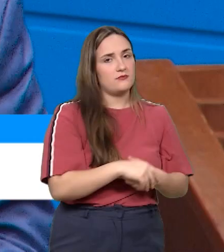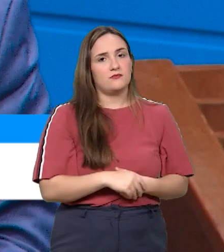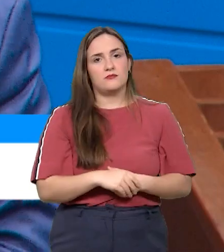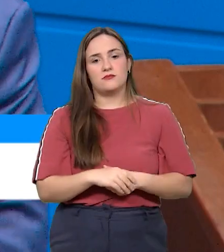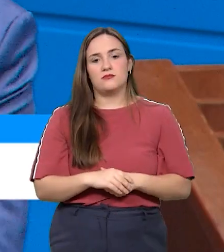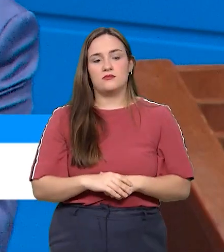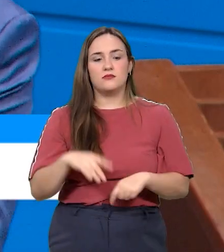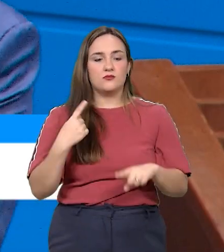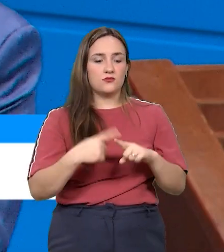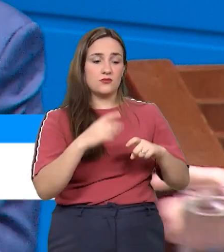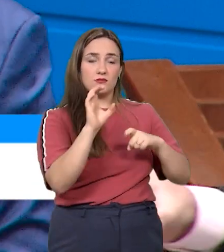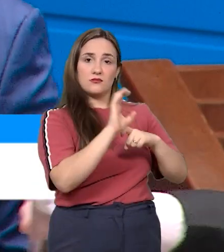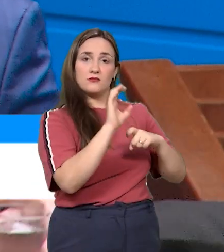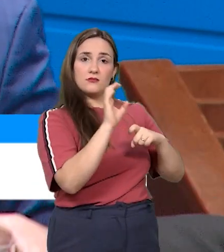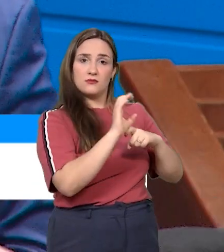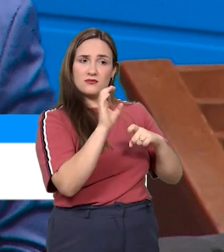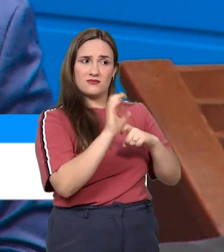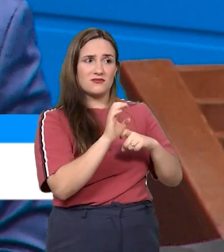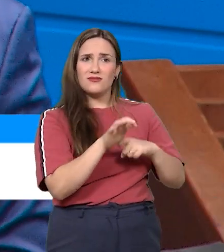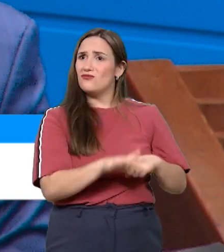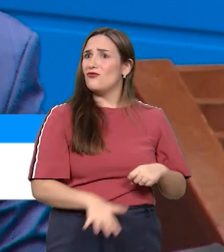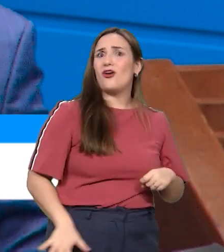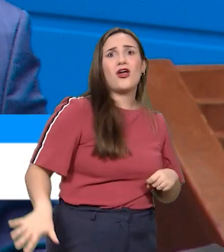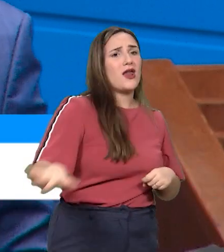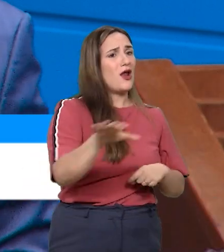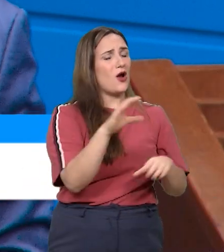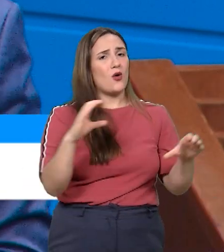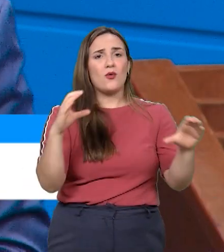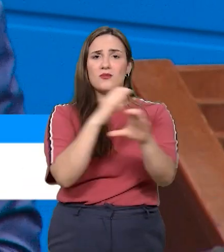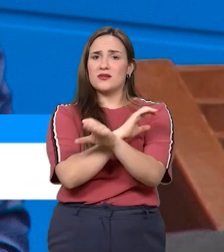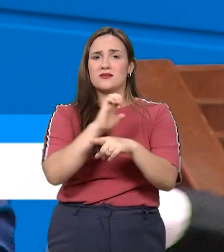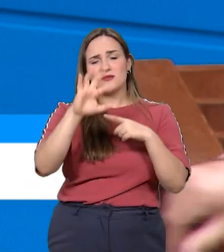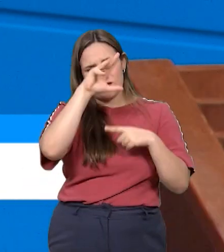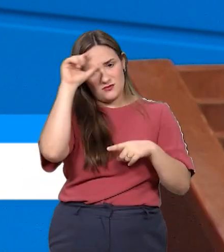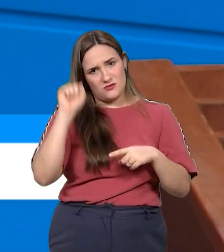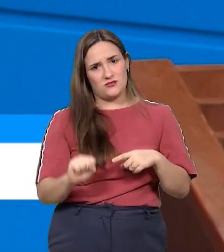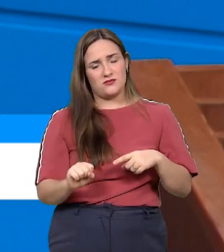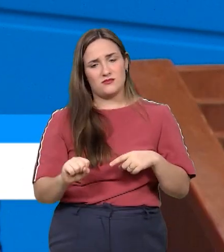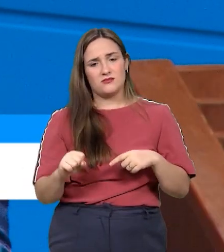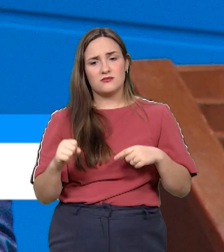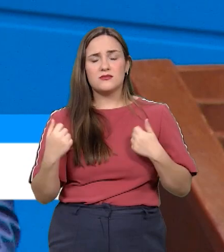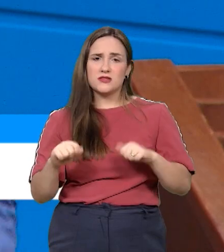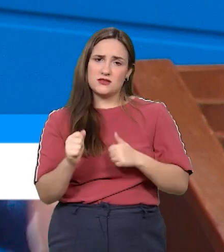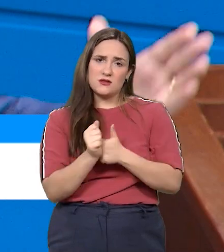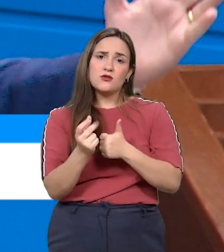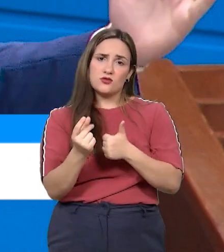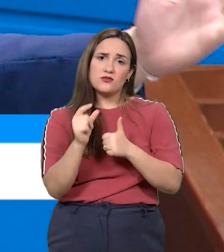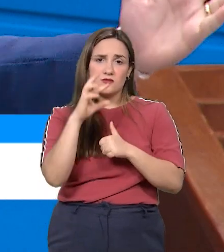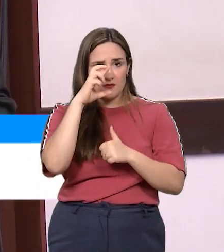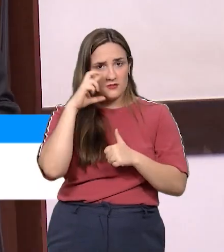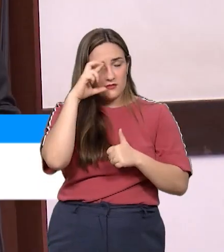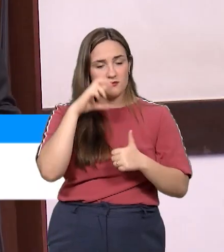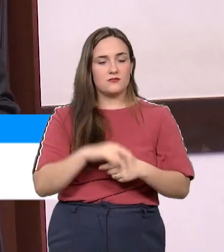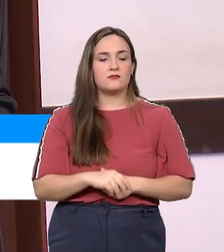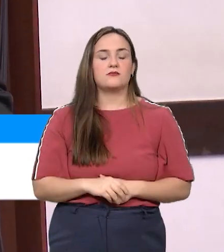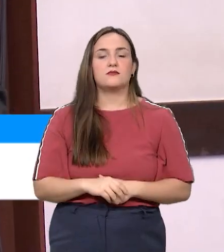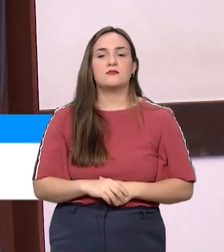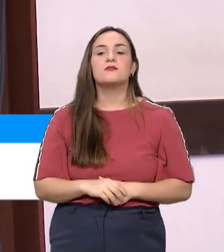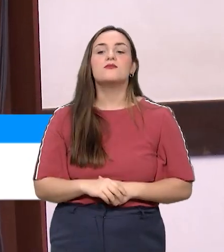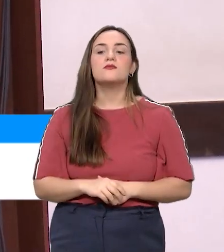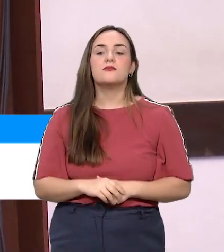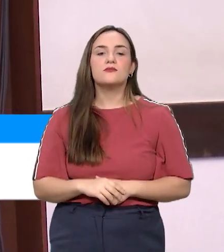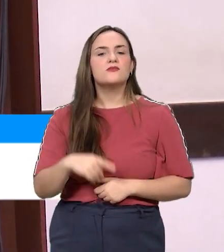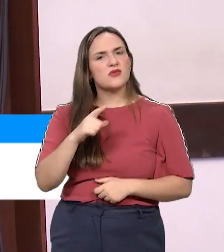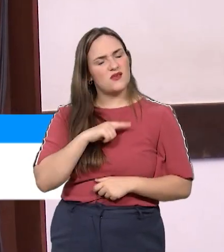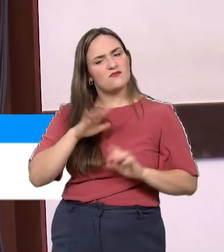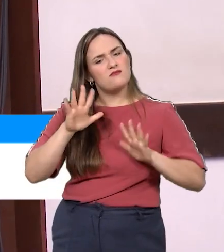temos caixa de assistência de servidores do Estado inteiro fiscalizados pelo Tribunal de Contas. Houve também